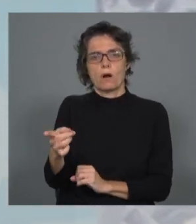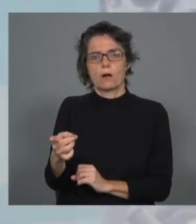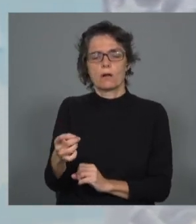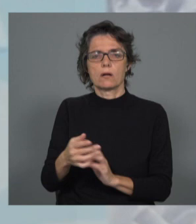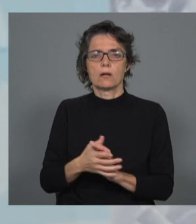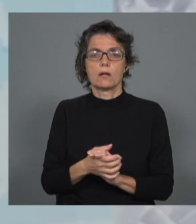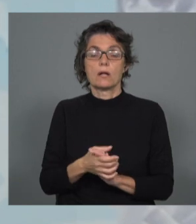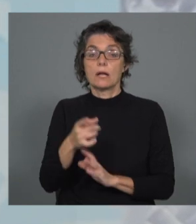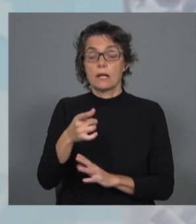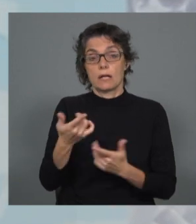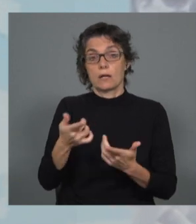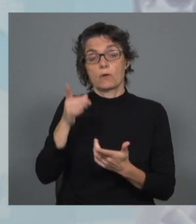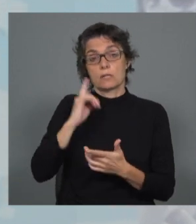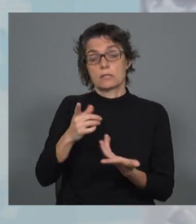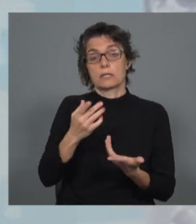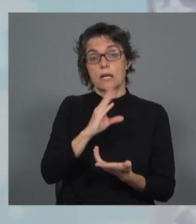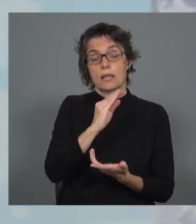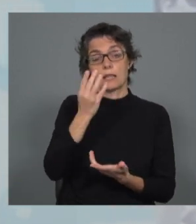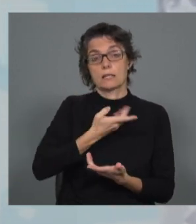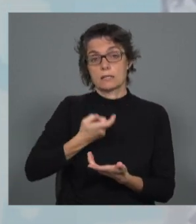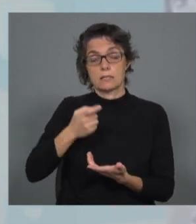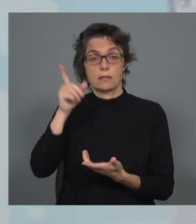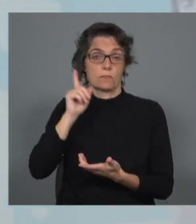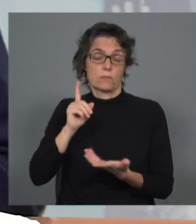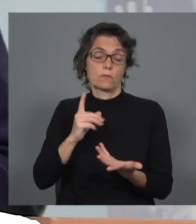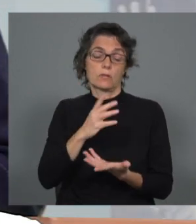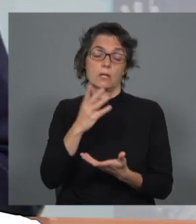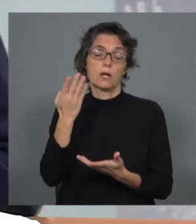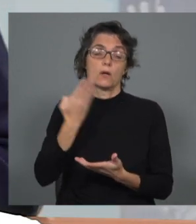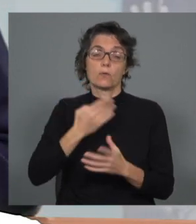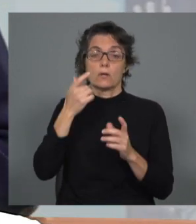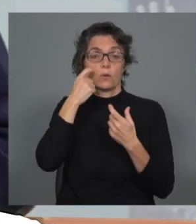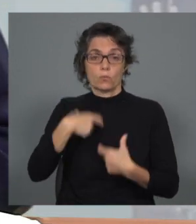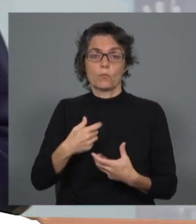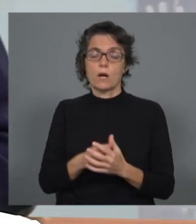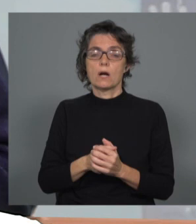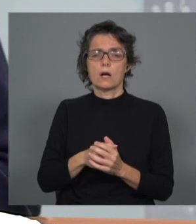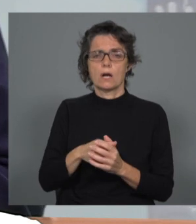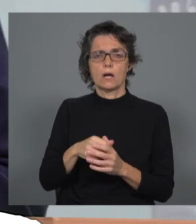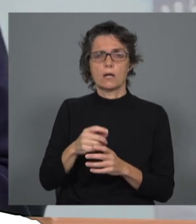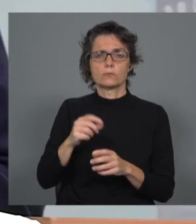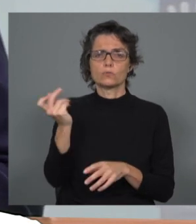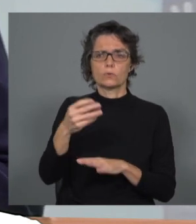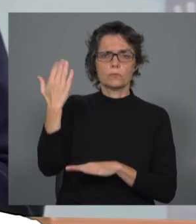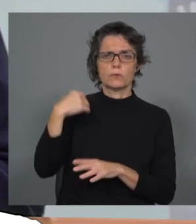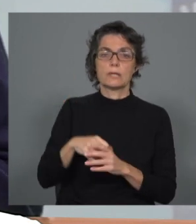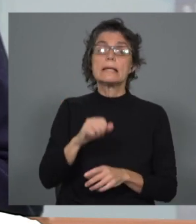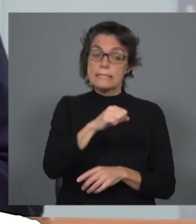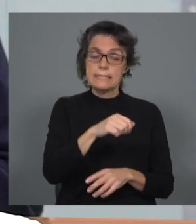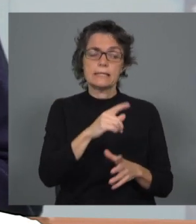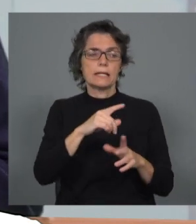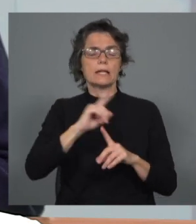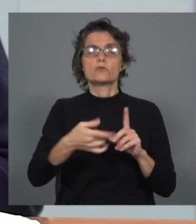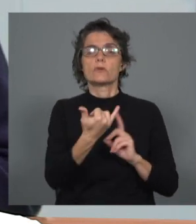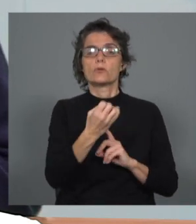Dia dos Direitos Humanos, 10 de dezembro. Sim, foi já em 2004. Foi o Prémio de Direitos Humanos